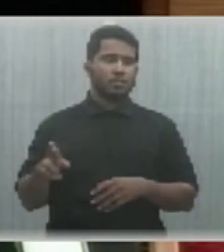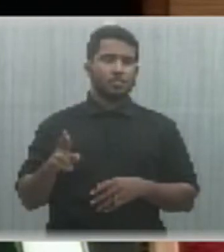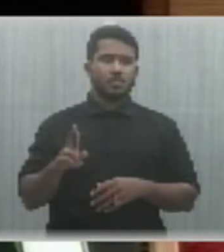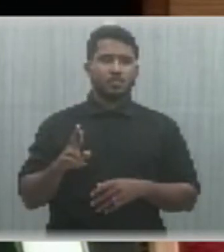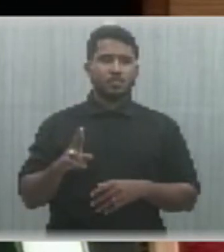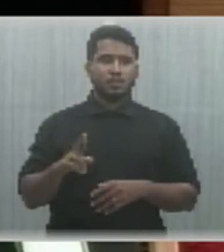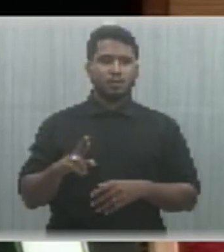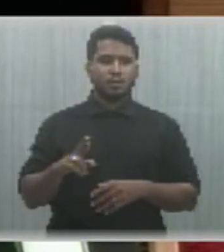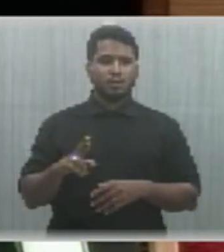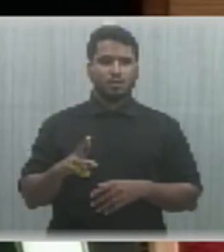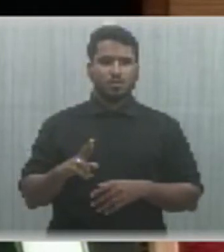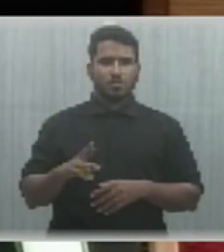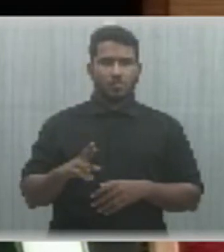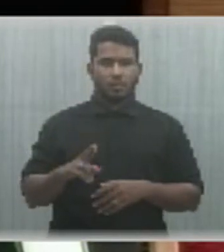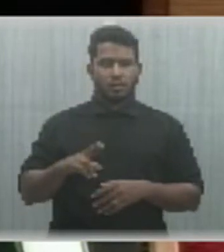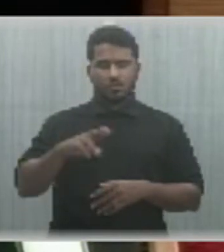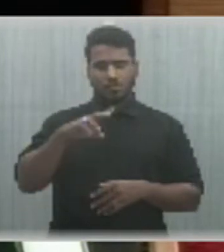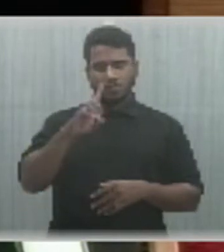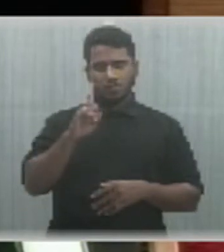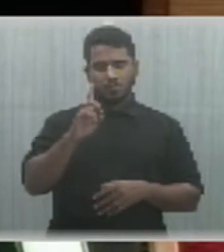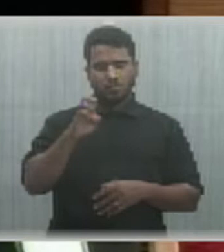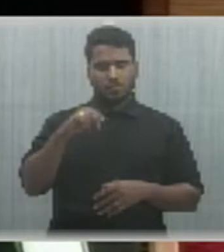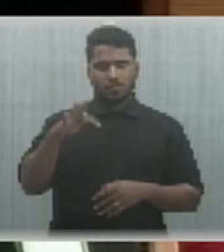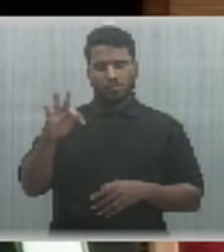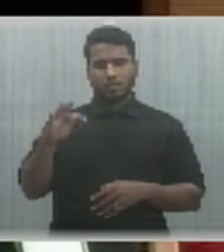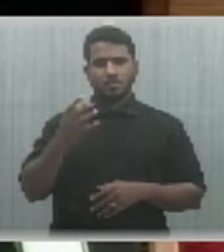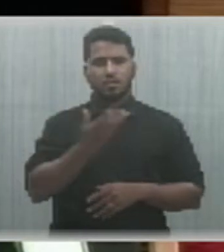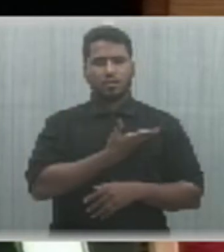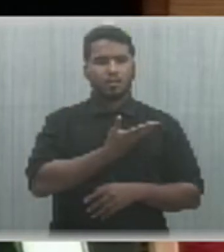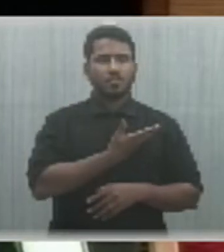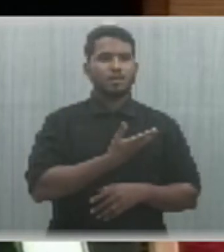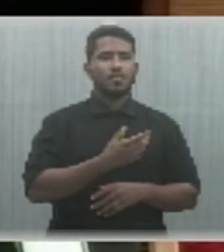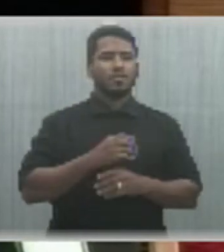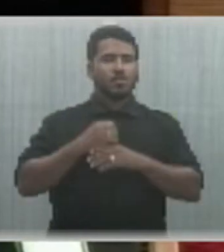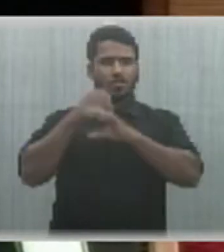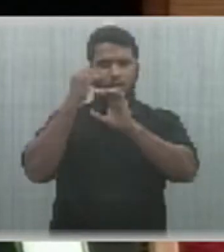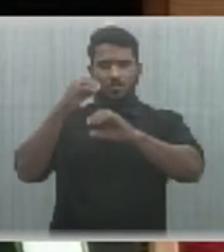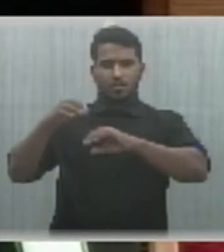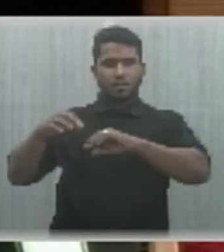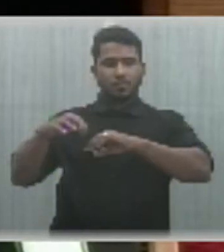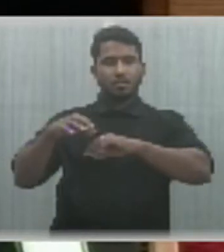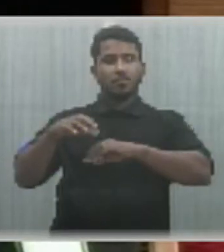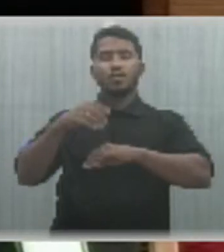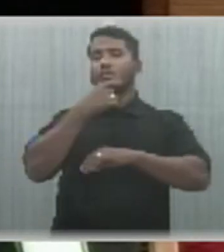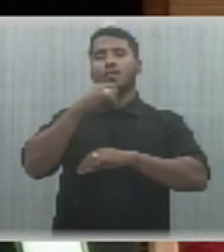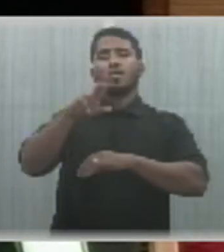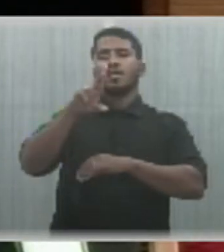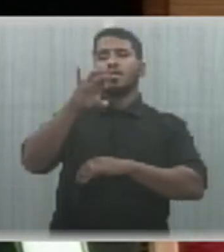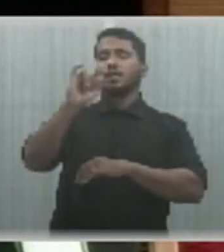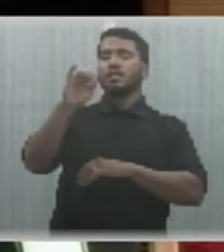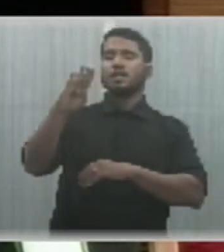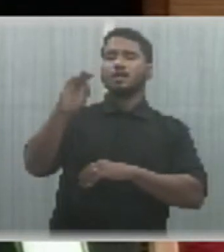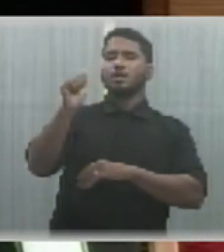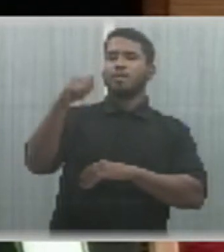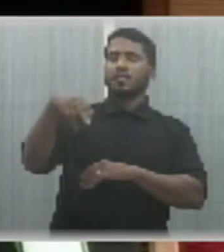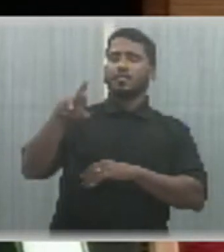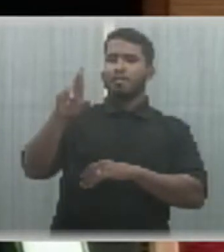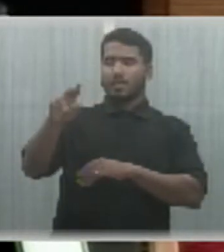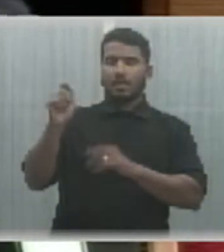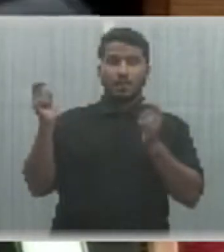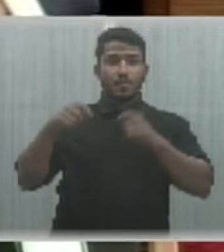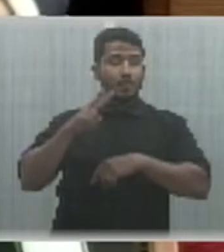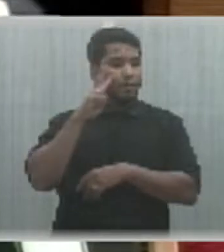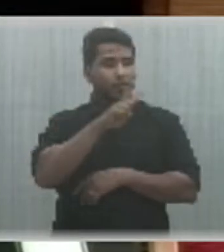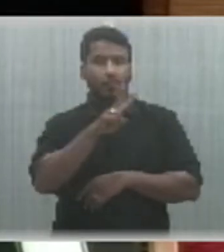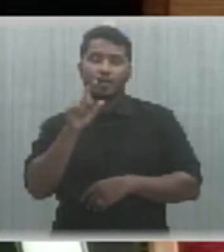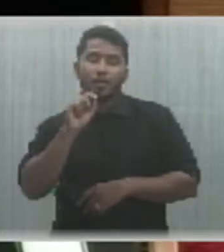ao superintendente do DENIT, meu amigo e colega engenheiro Ribamar Bastos, que veja o que é que